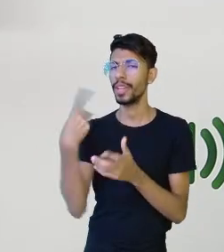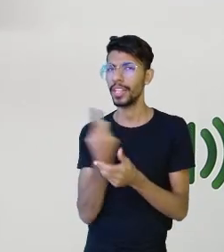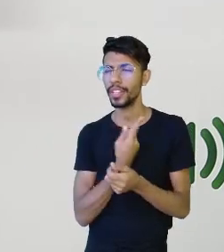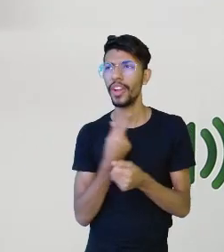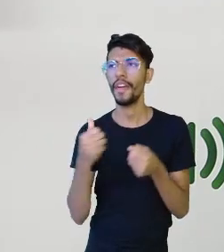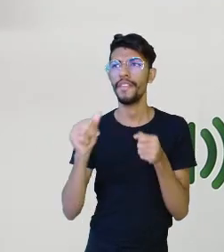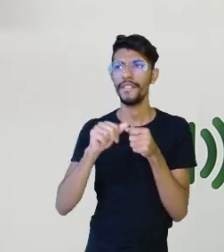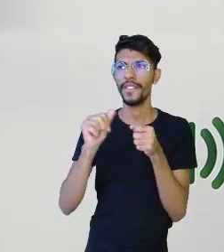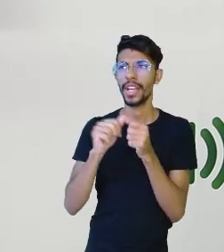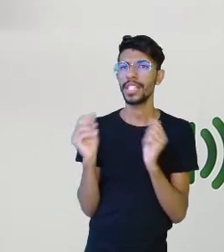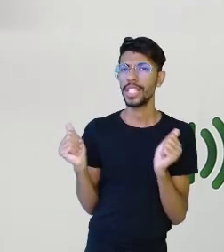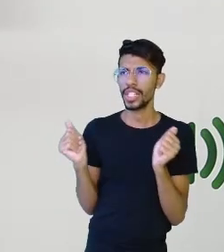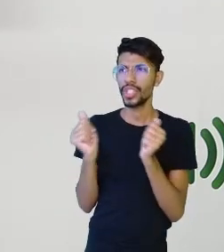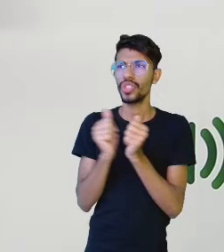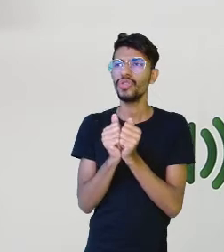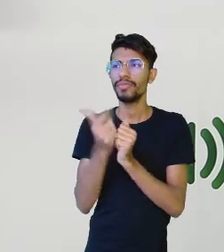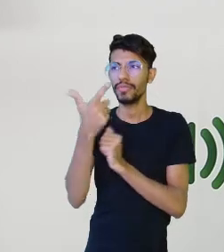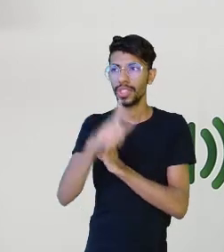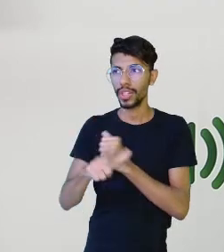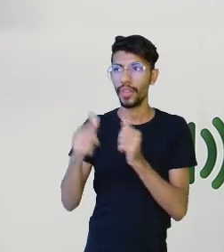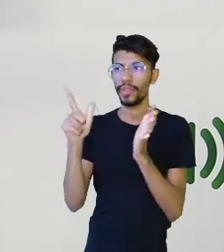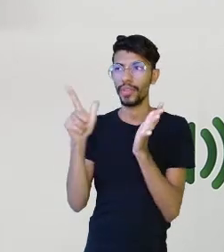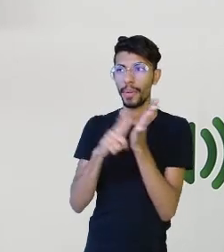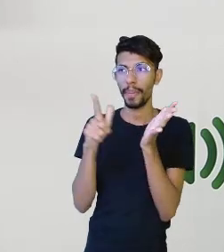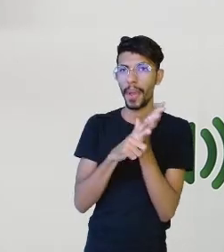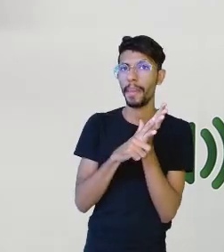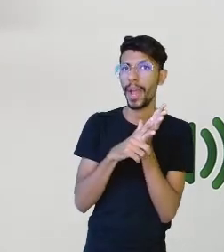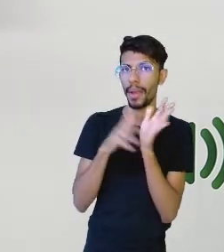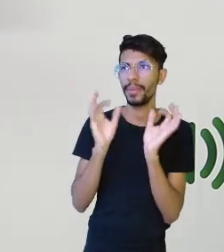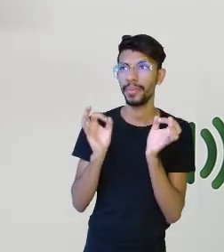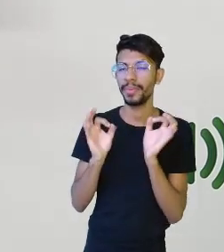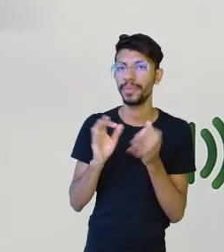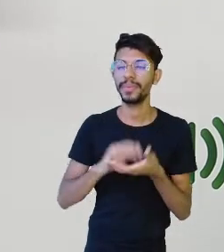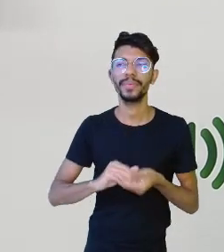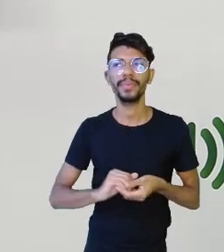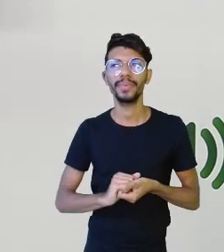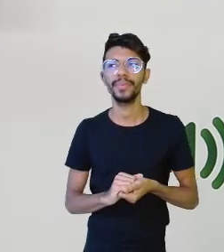vai fazer novamente no papel. Ó, eu tenho